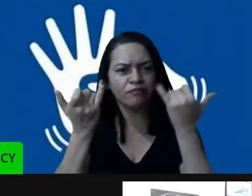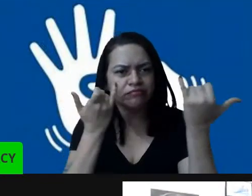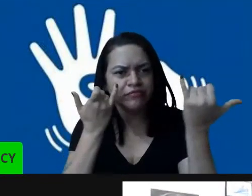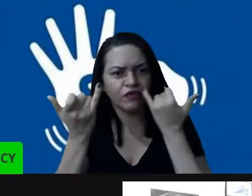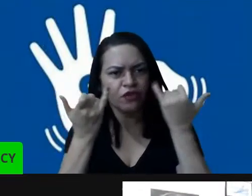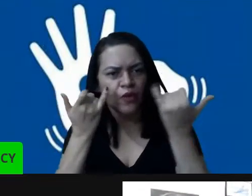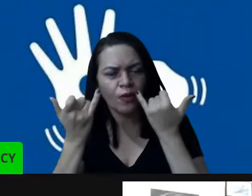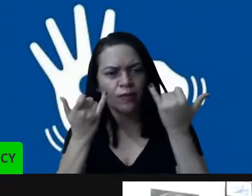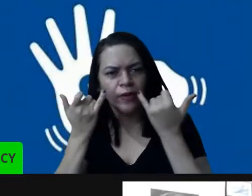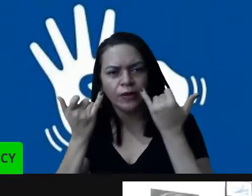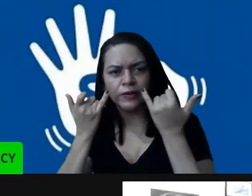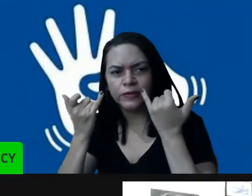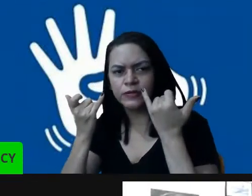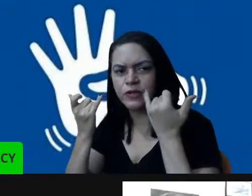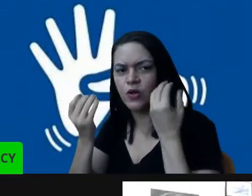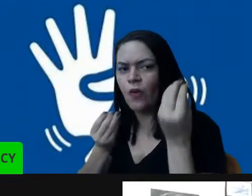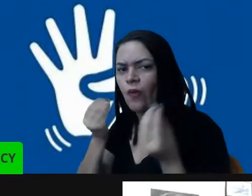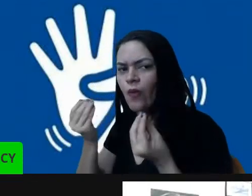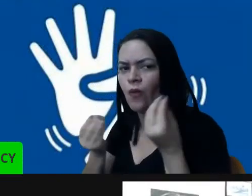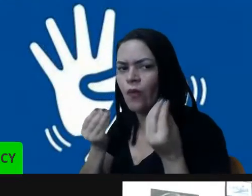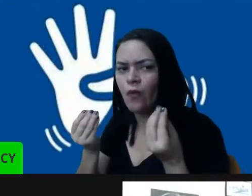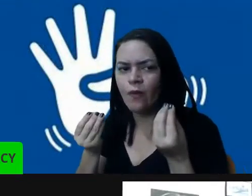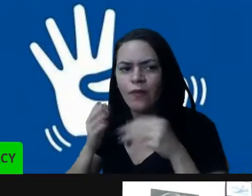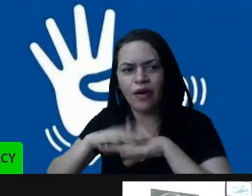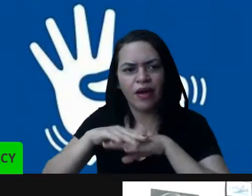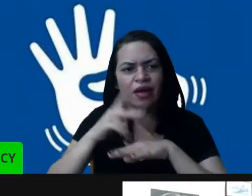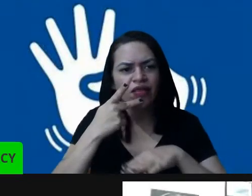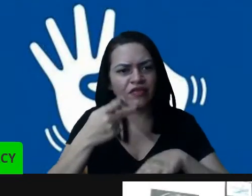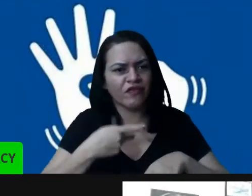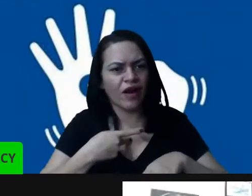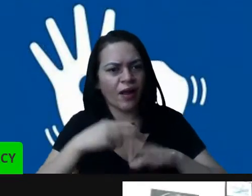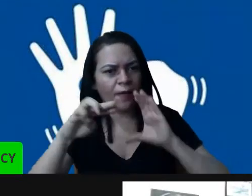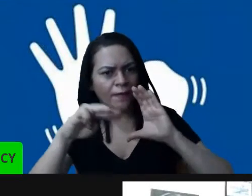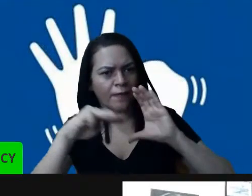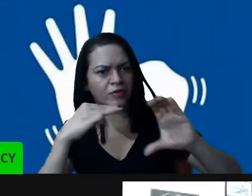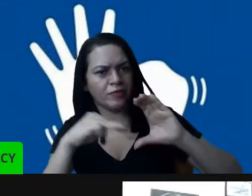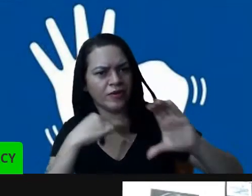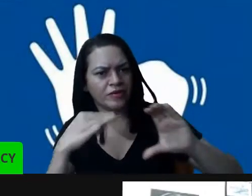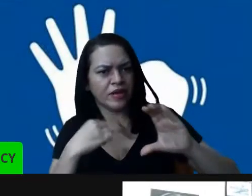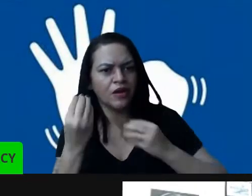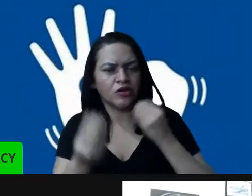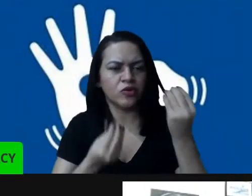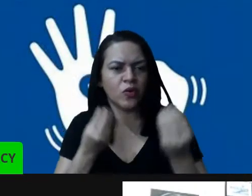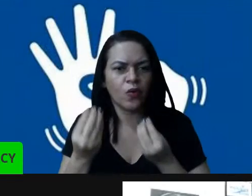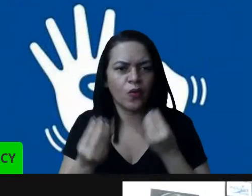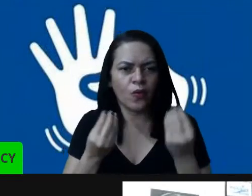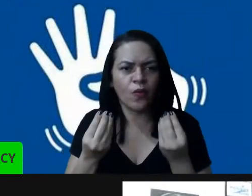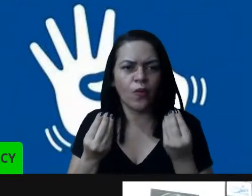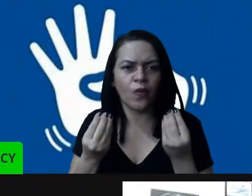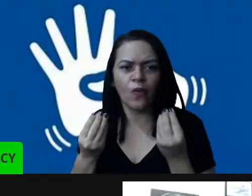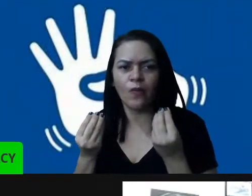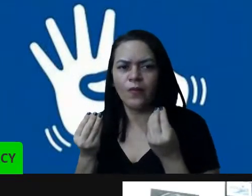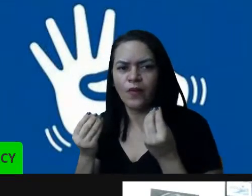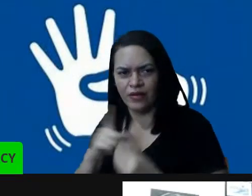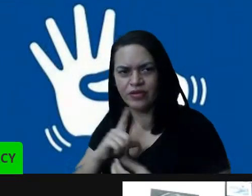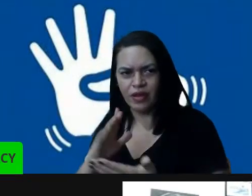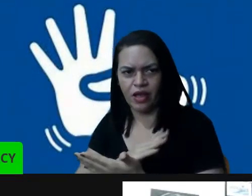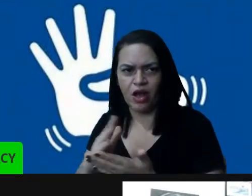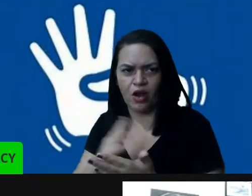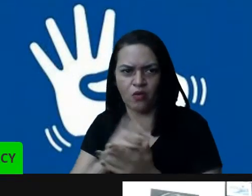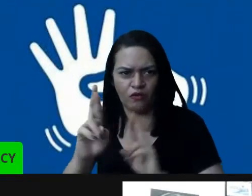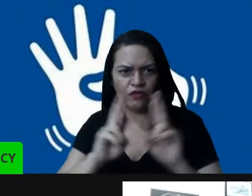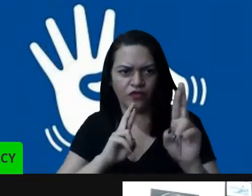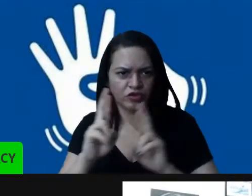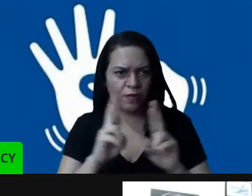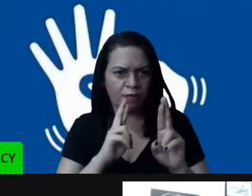funcionando? Eles te dizem, te mandam mensagem, ei, gado, tem algum feedback da